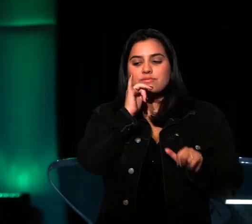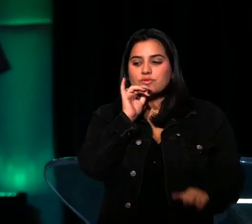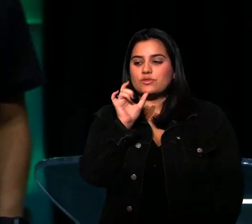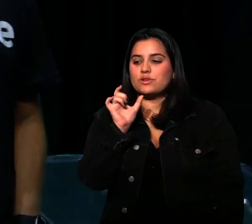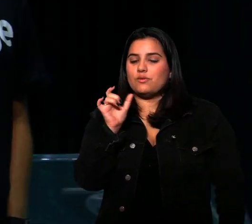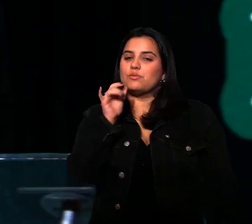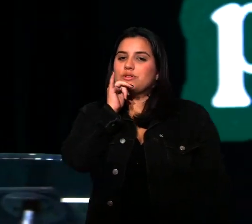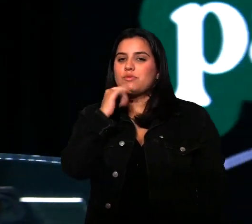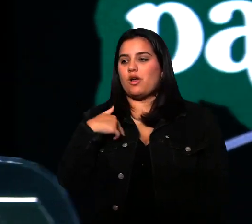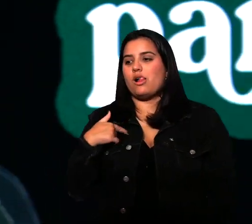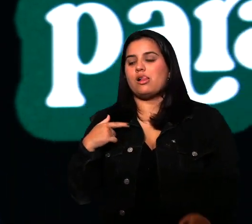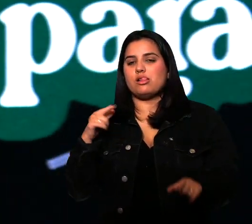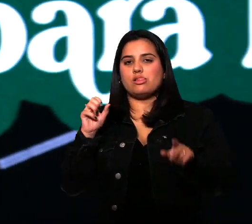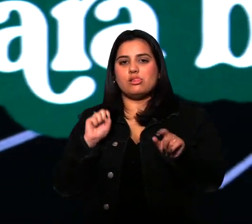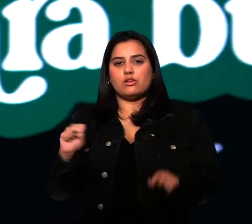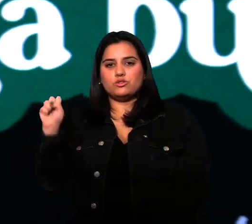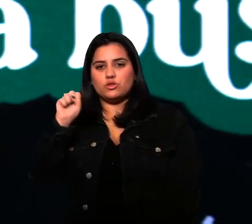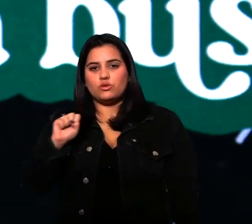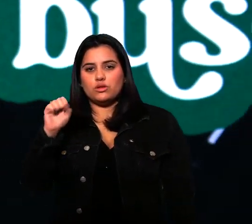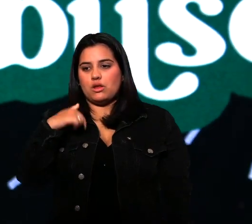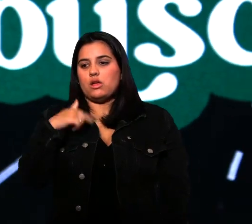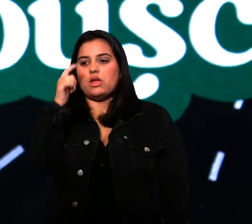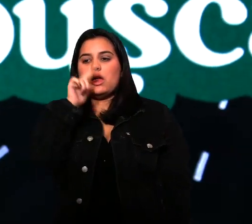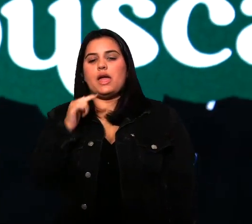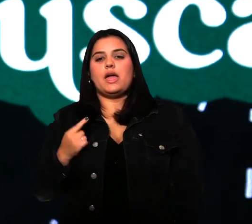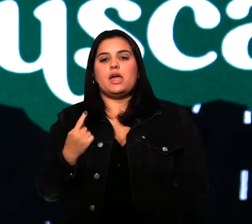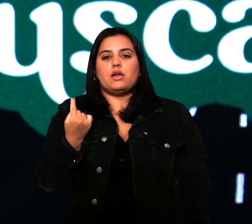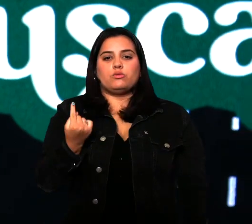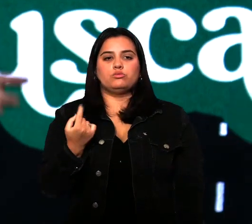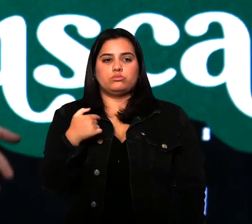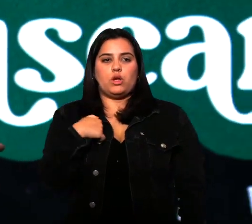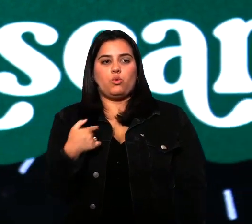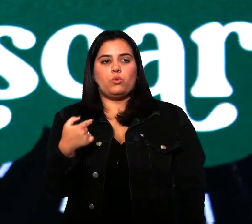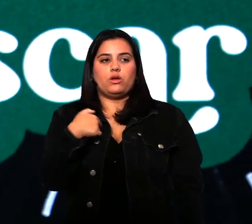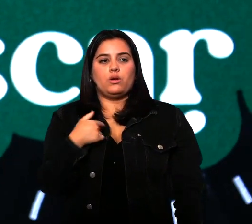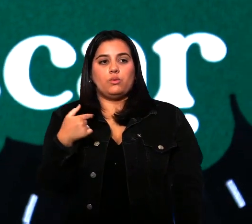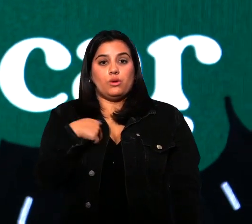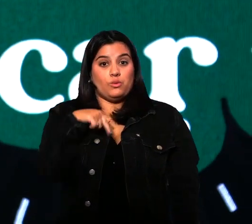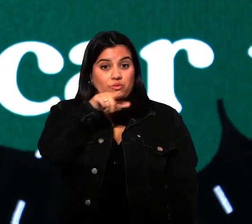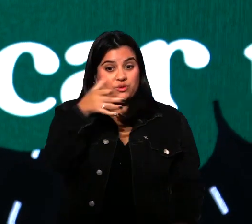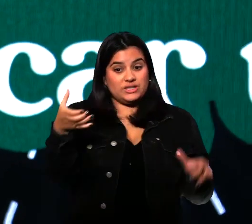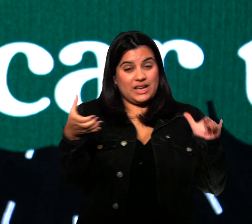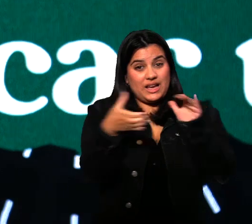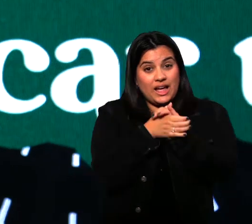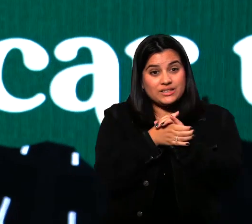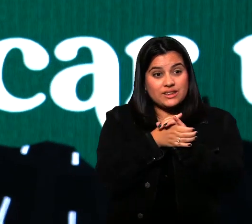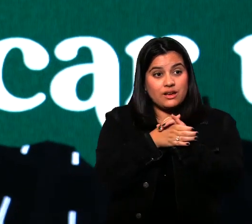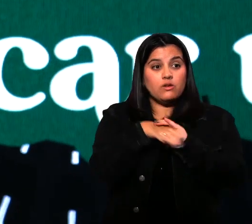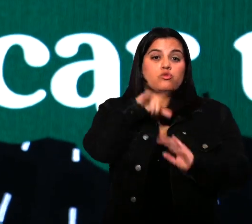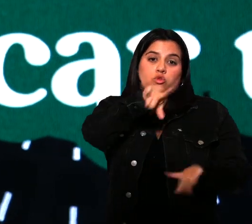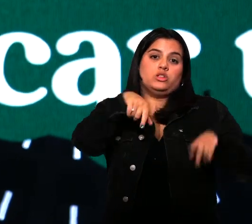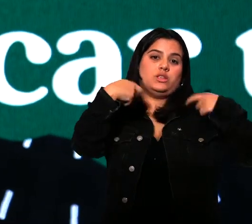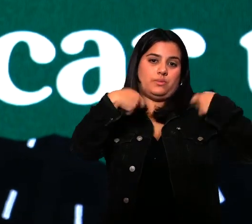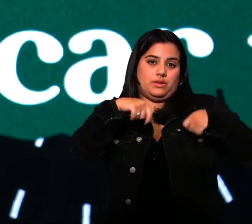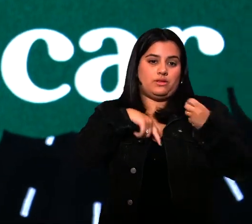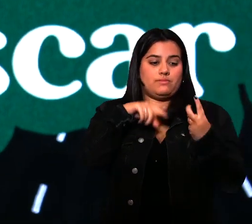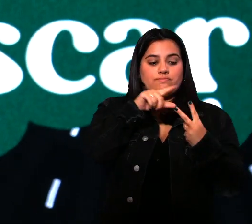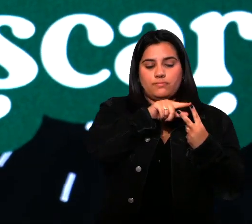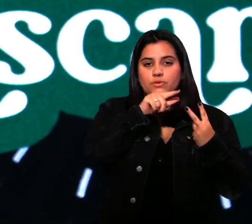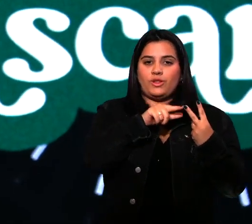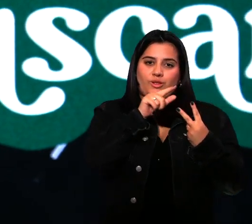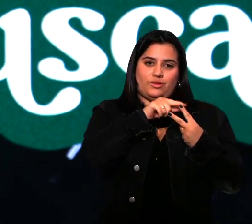você é solteiro, você conjuga tudo na primeira pessoa do singular. Quando você casa, você precisa aprender a conjugar na primeira pessoa